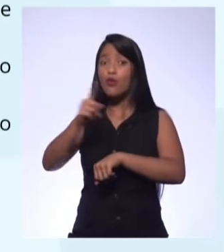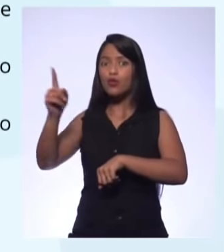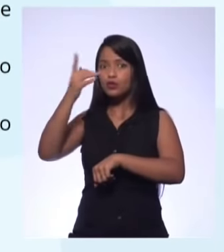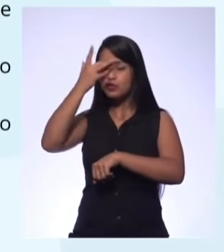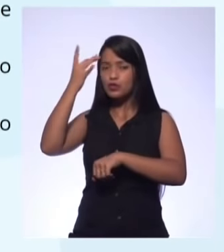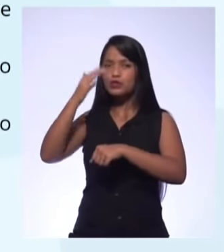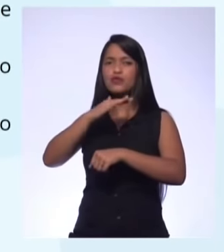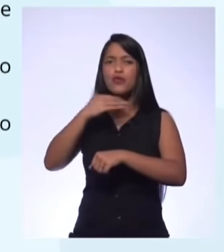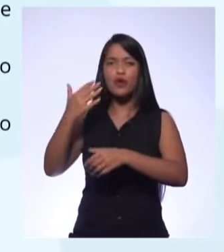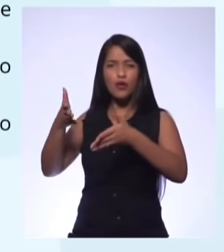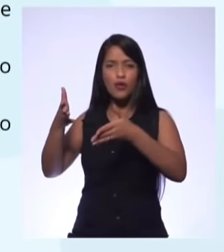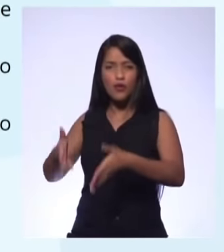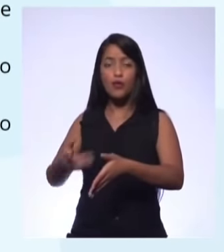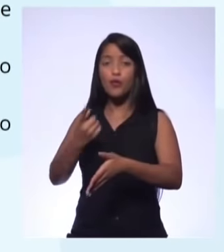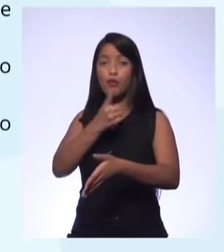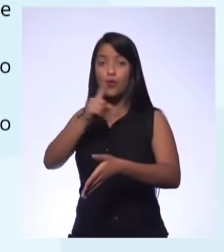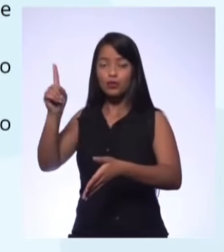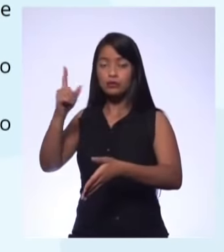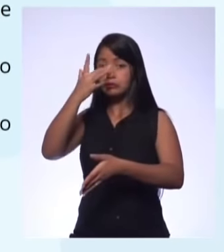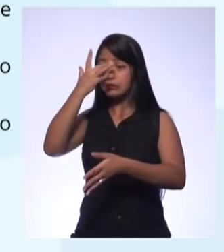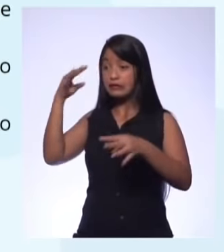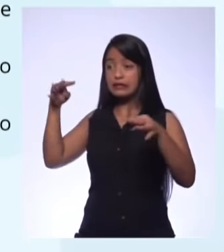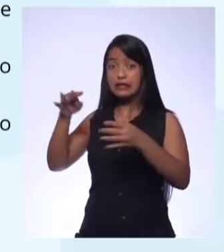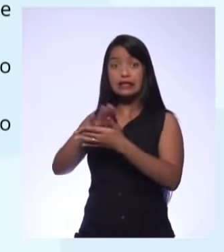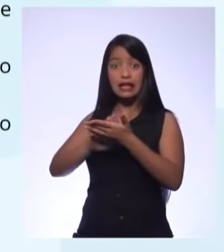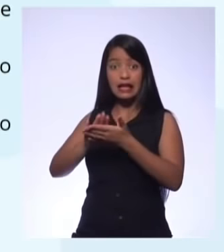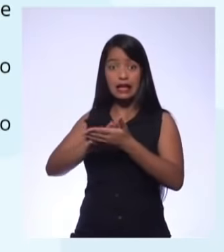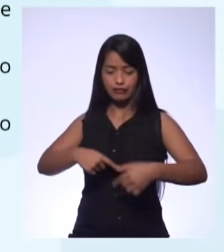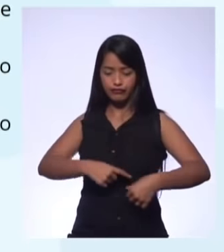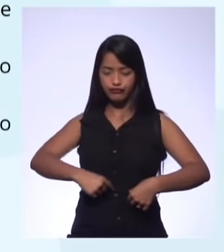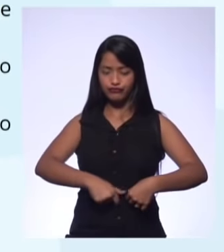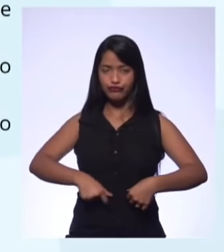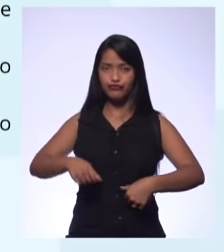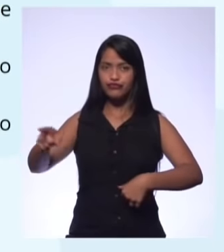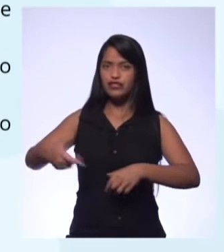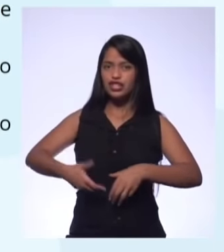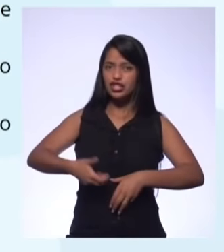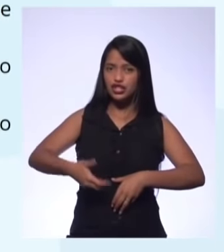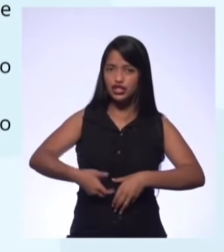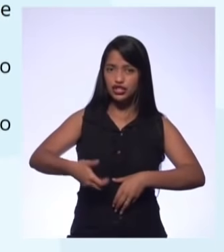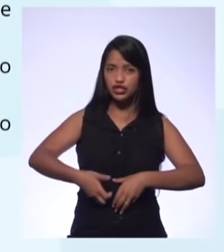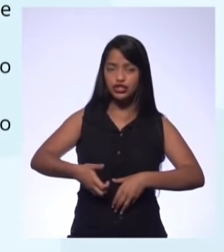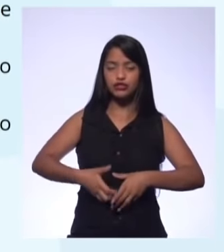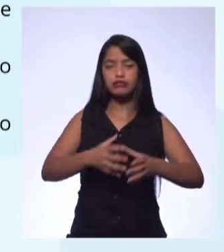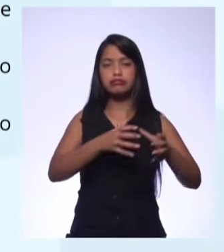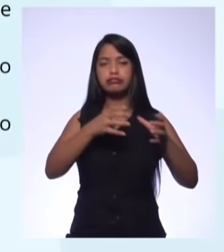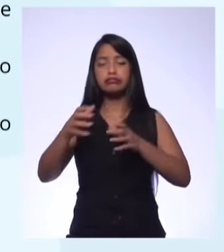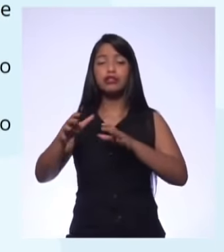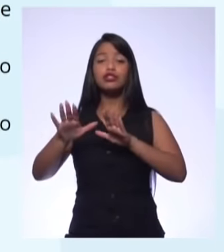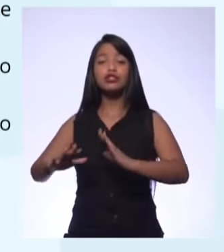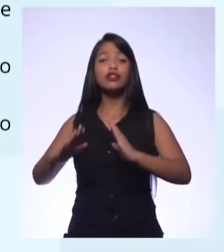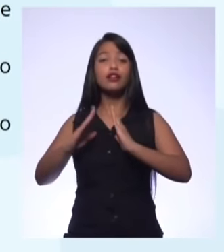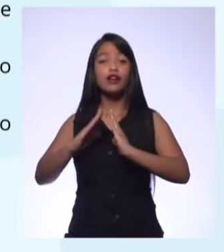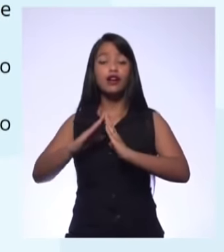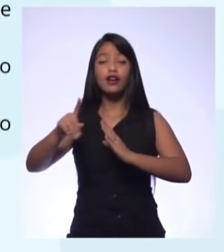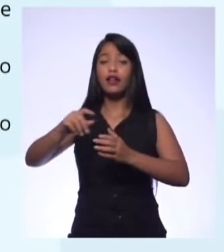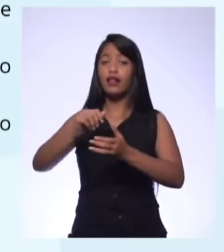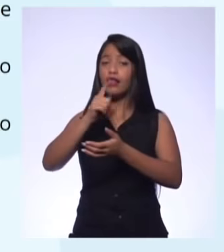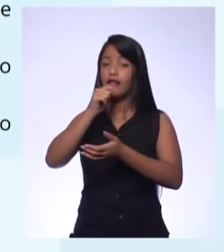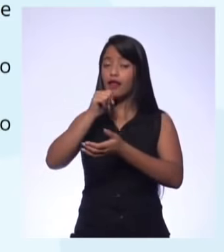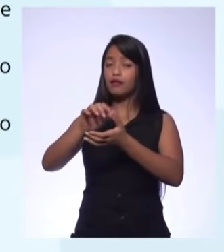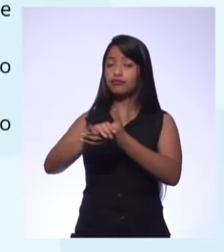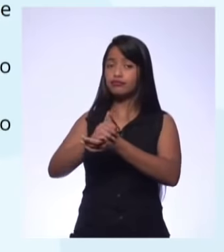retire as tripas e o estômago dele. Ao chegar em casa, lave-os muito bem e cozinhe-os com água, sal e cebola. Depois de